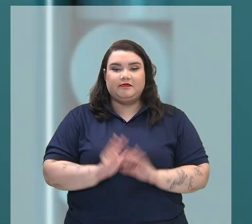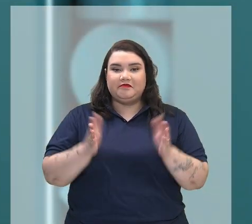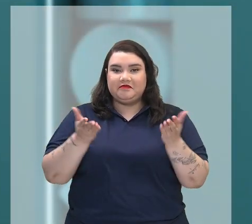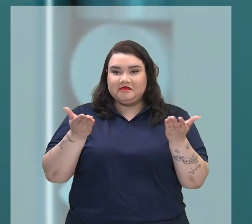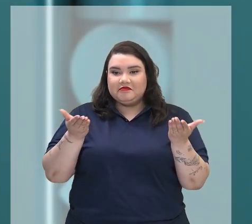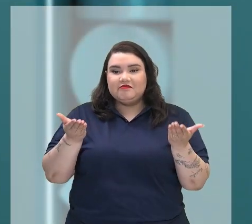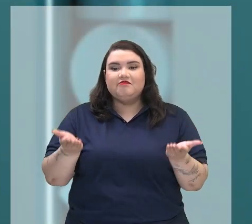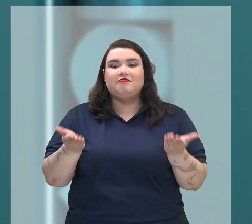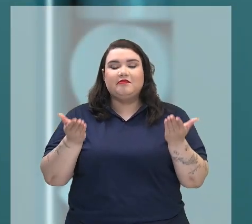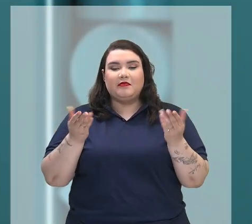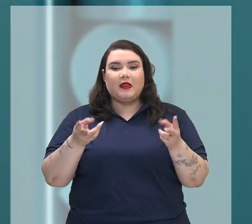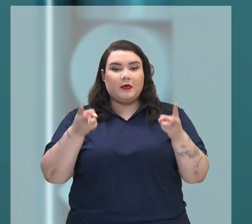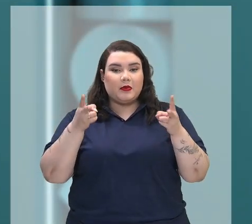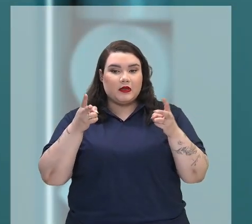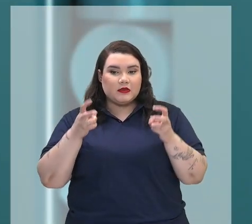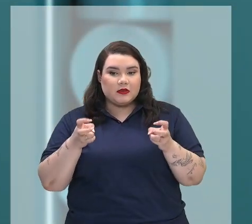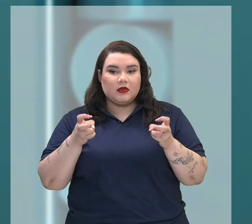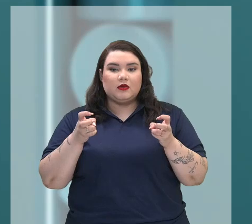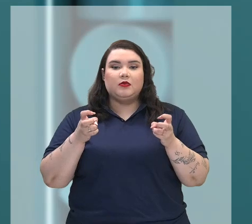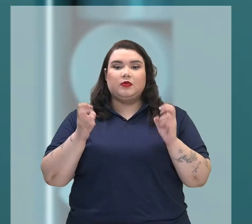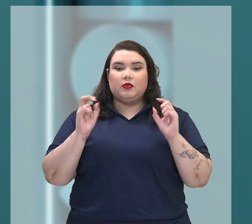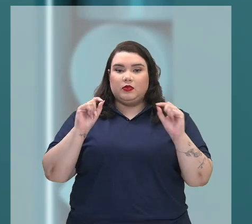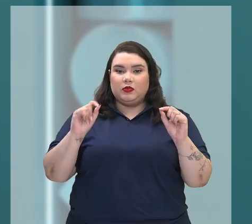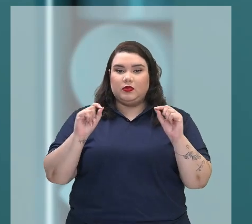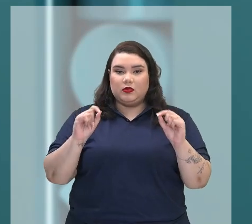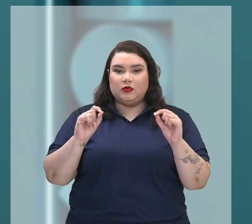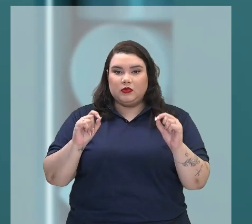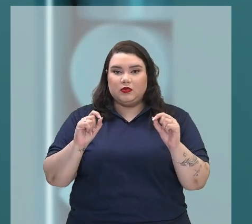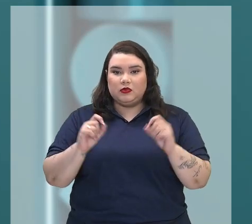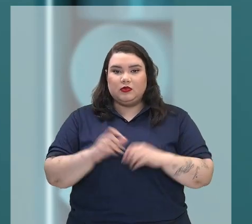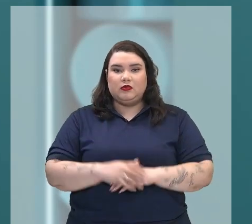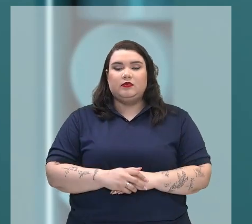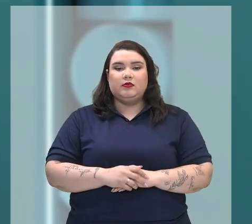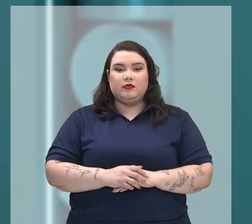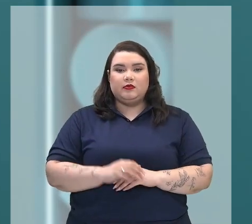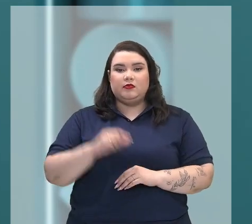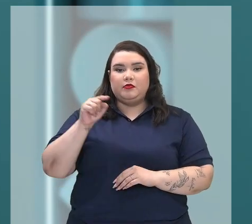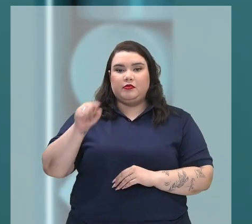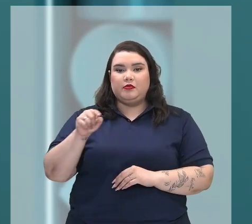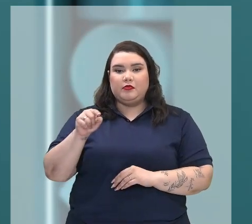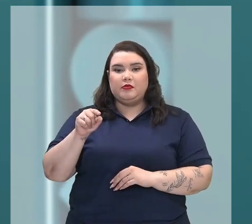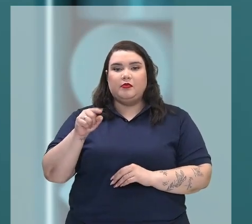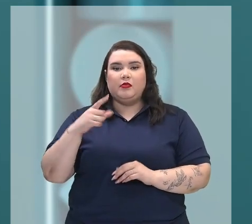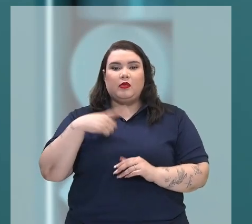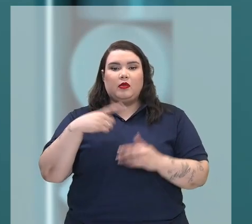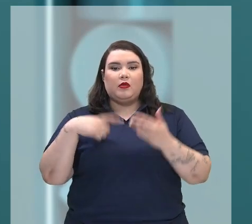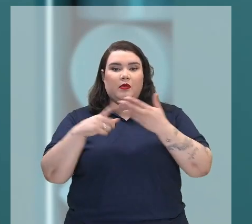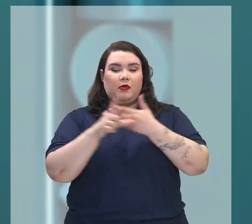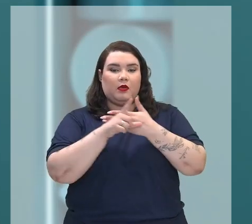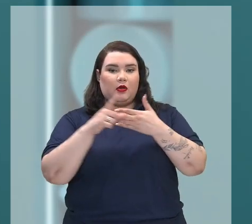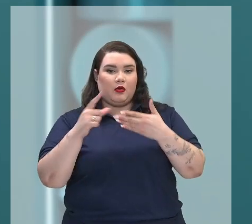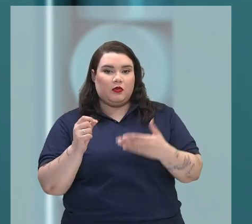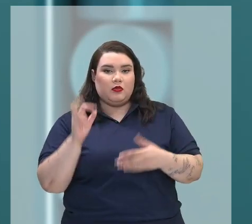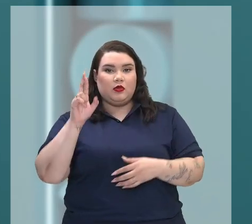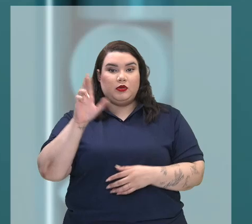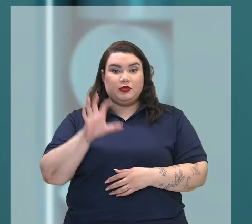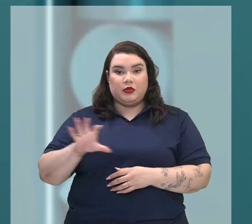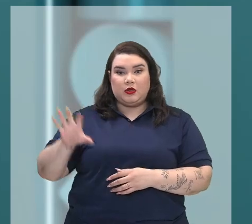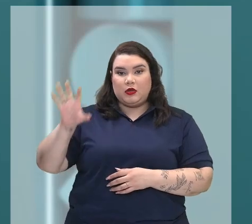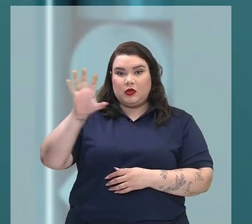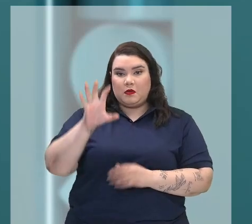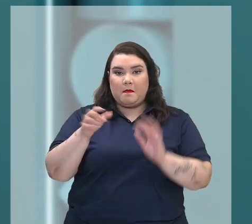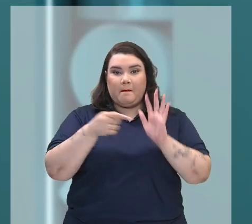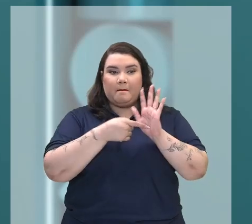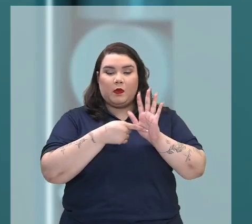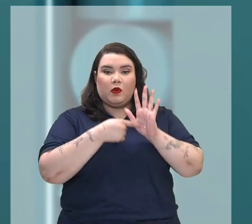Então, turmas, nós observamos aí essa voz, né, desse escritor regionalista, que ele